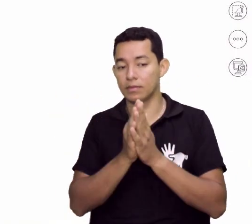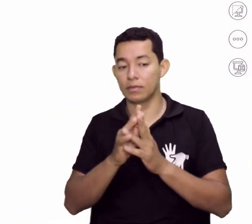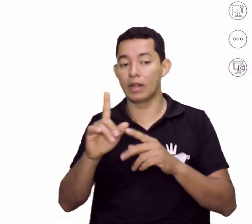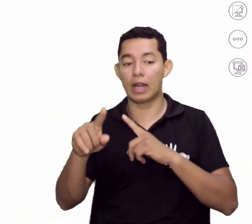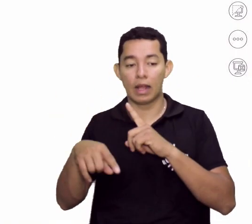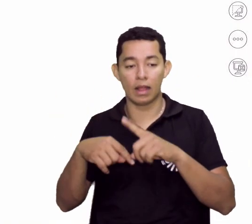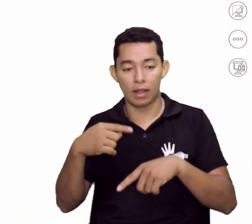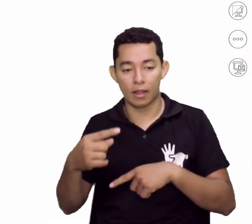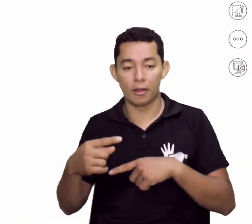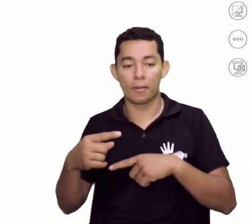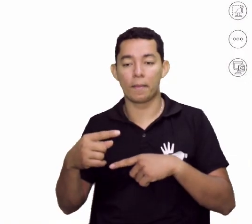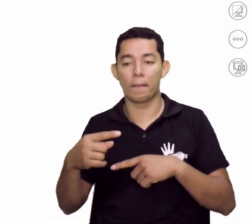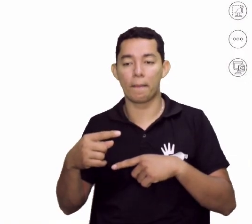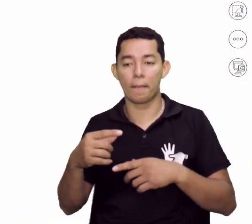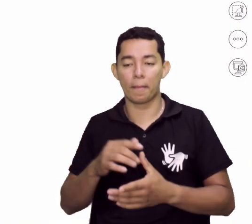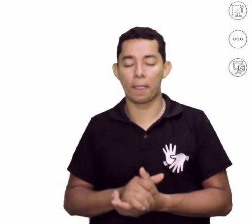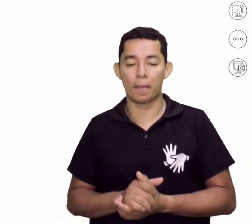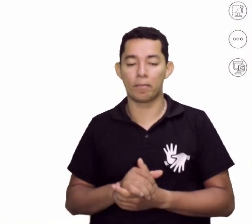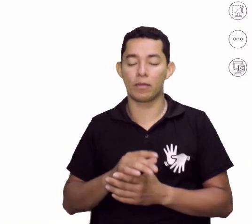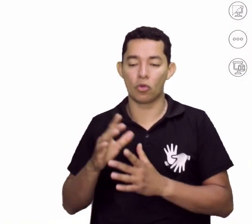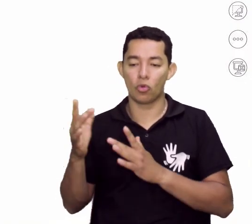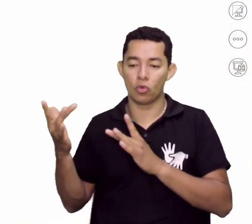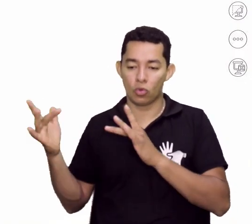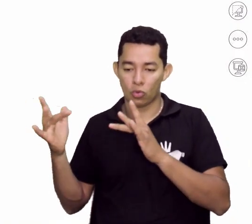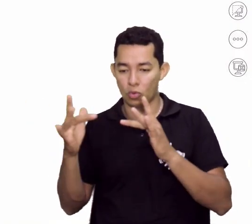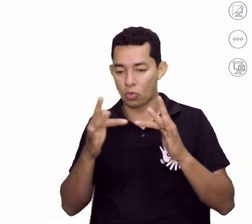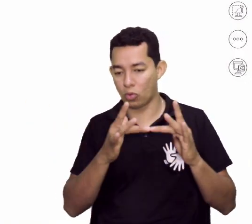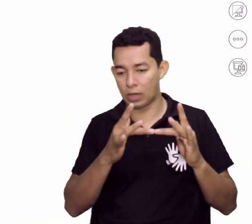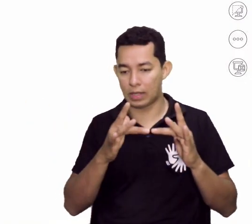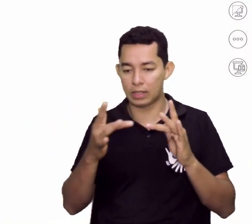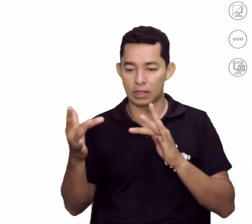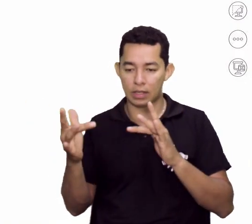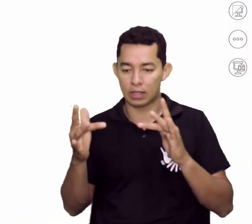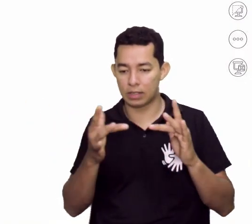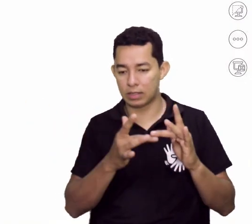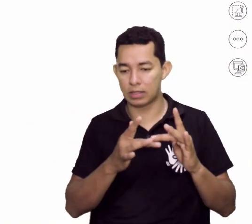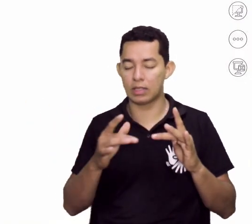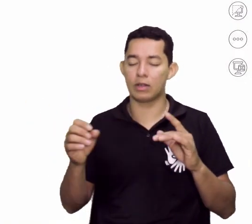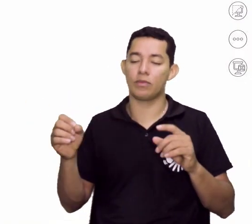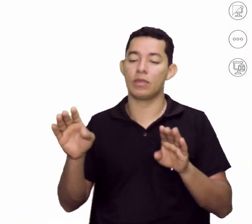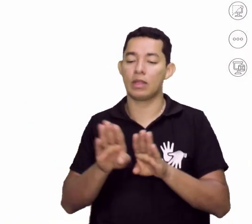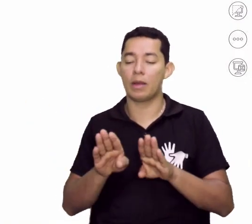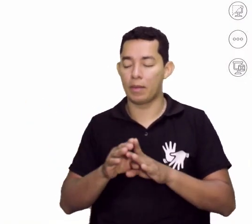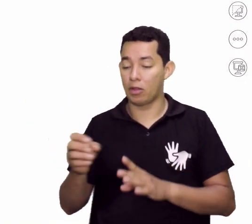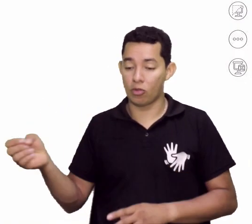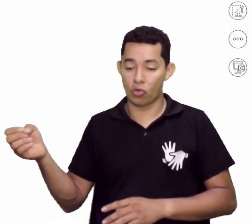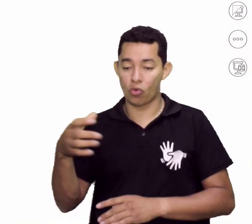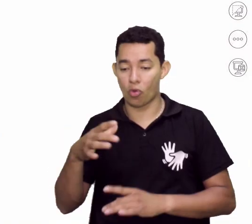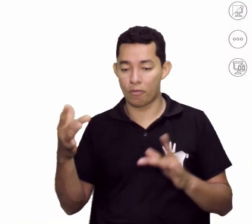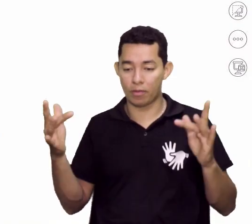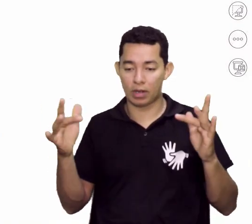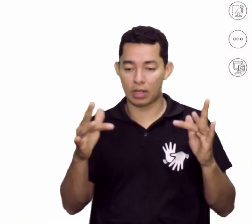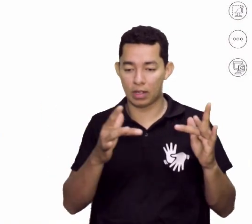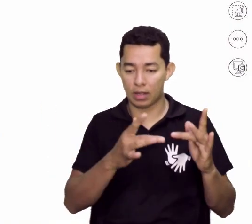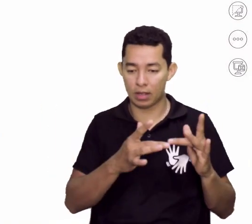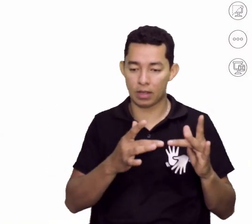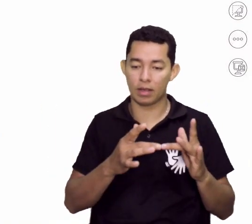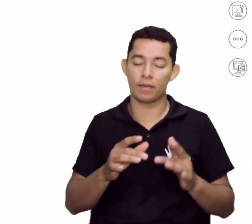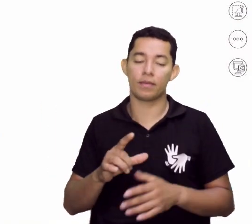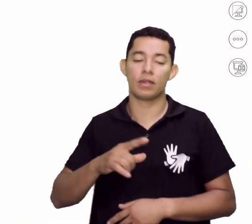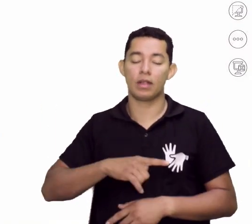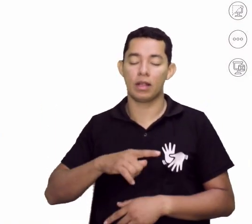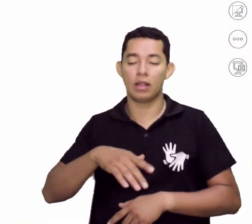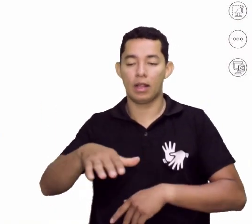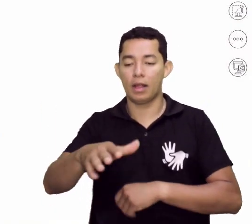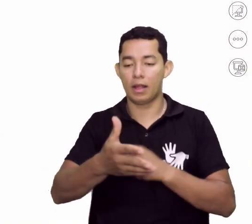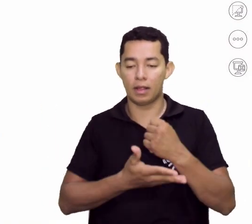Depois do classicismo, do neoclassicismo, todas elas foram com essa base